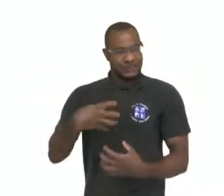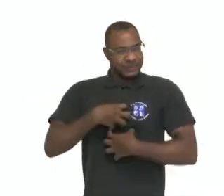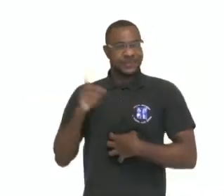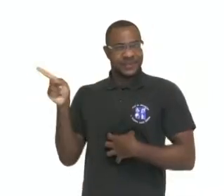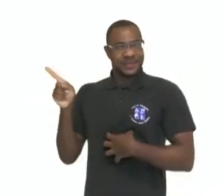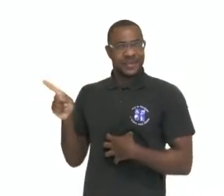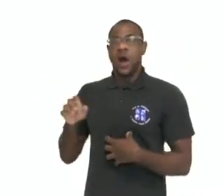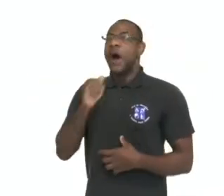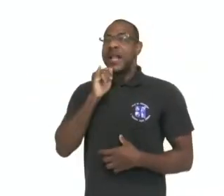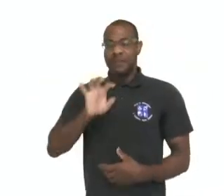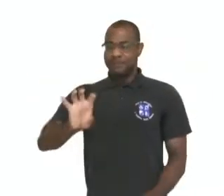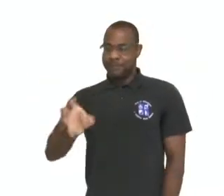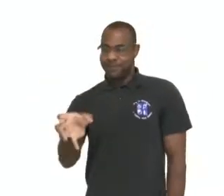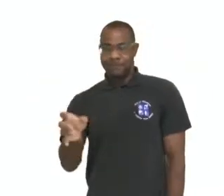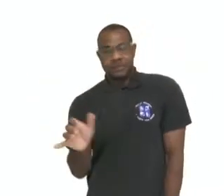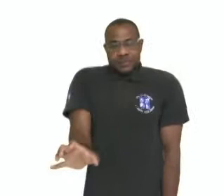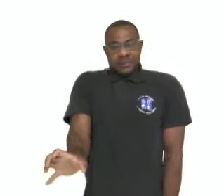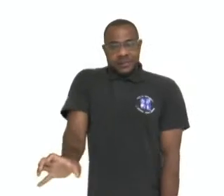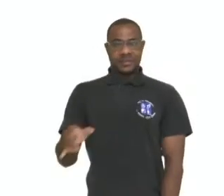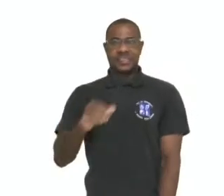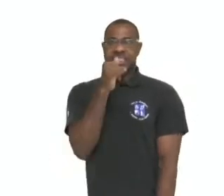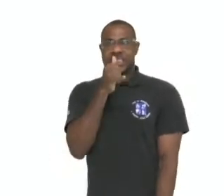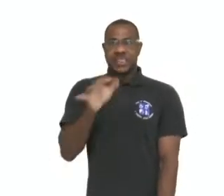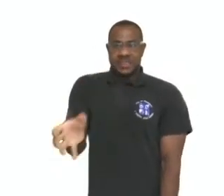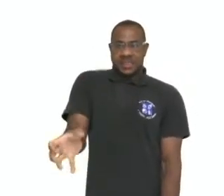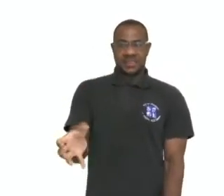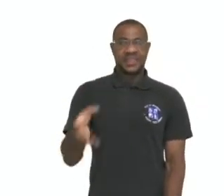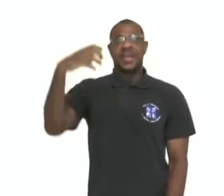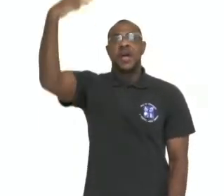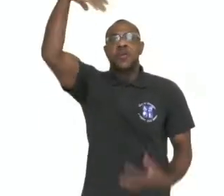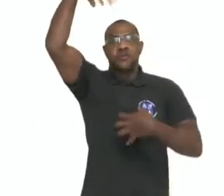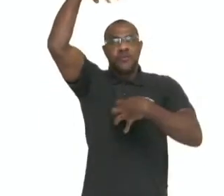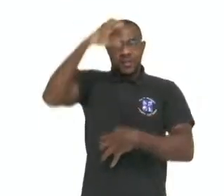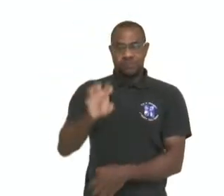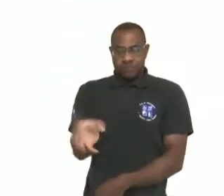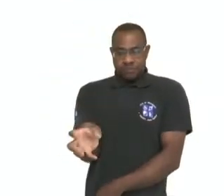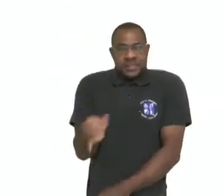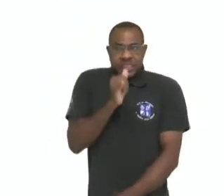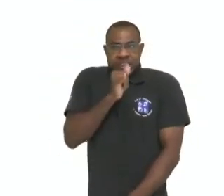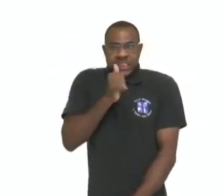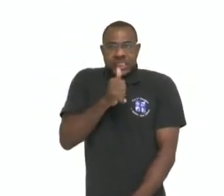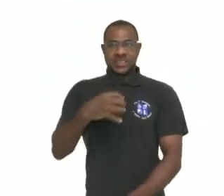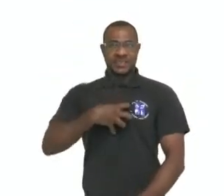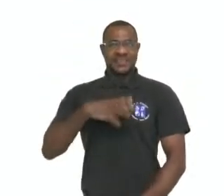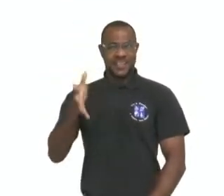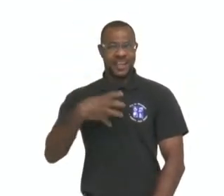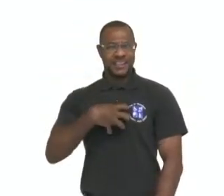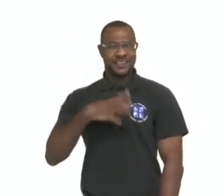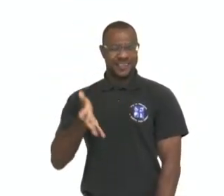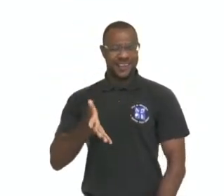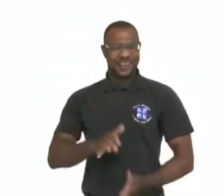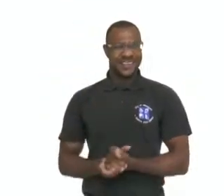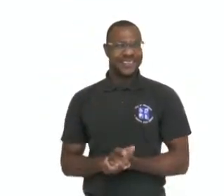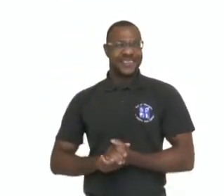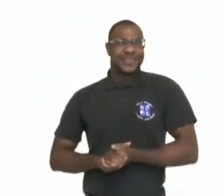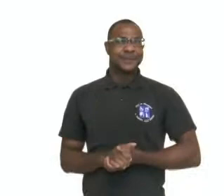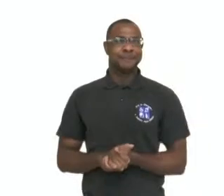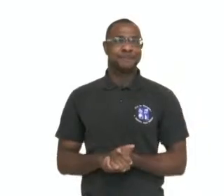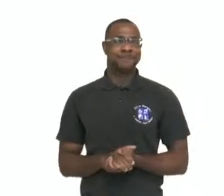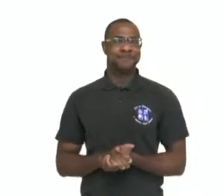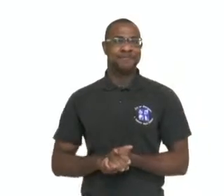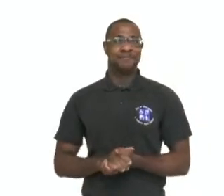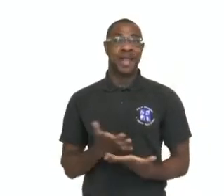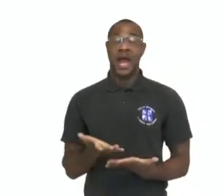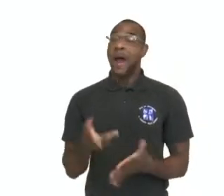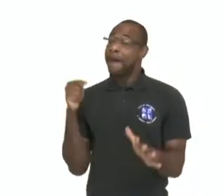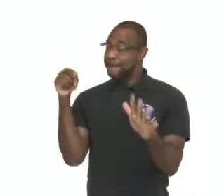fecharmos o chuveiro, né, ali na hora do nosso banho, levamos aqueles pequenos choquinhos, aquelas sensações desagradáveis. Eu